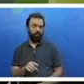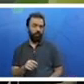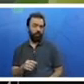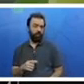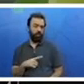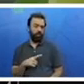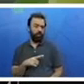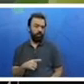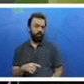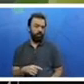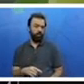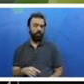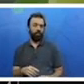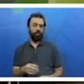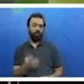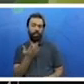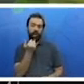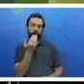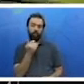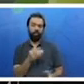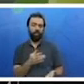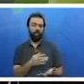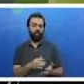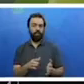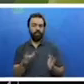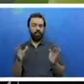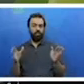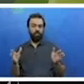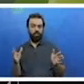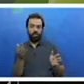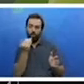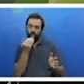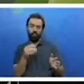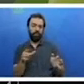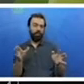dias esse pacote de ração seria consumido? Vamos ver.